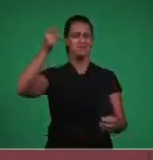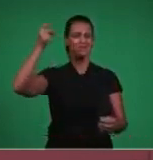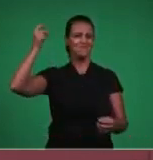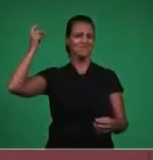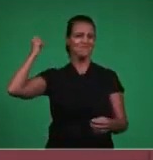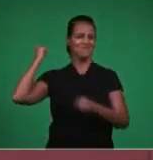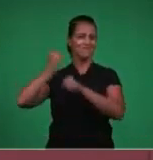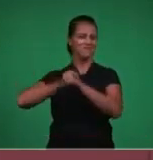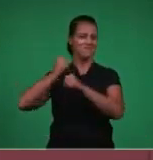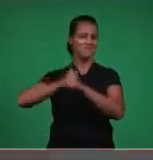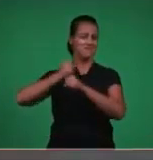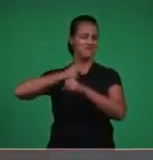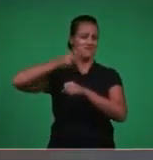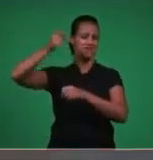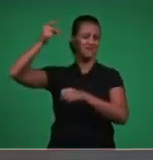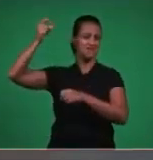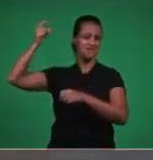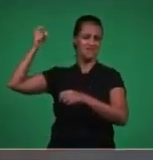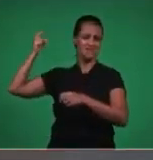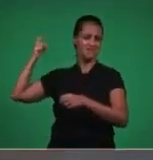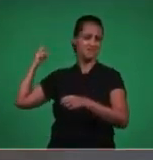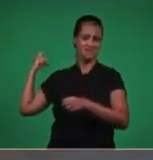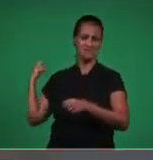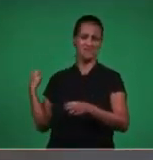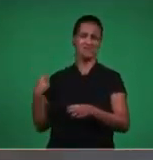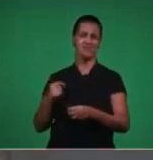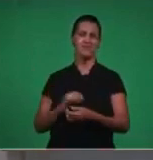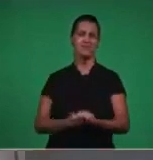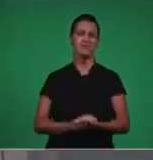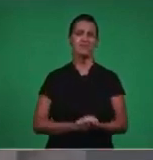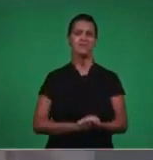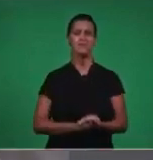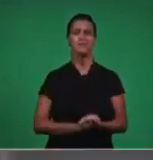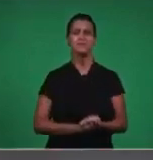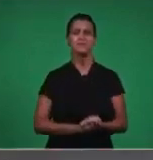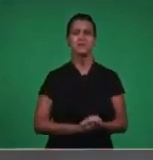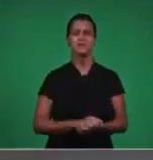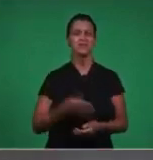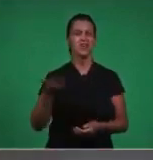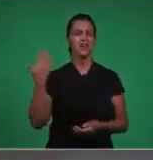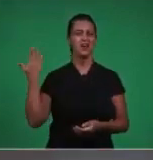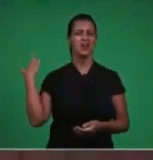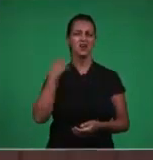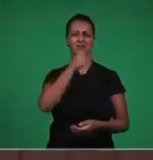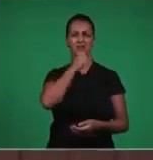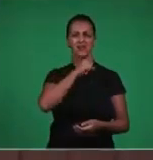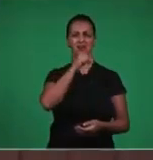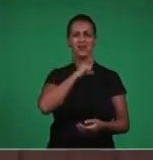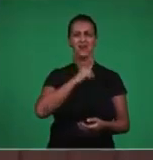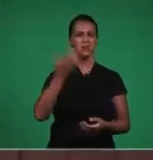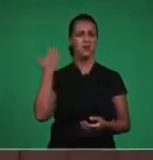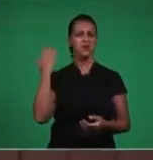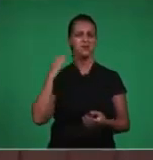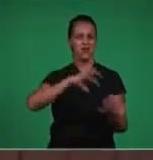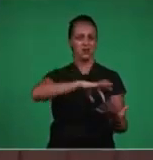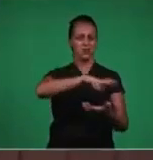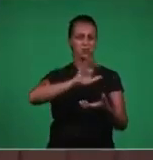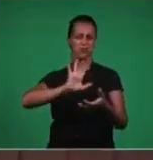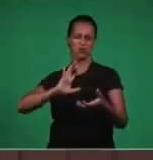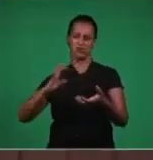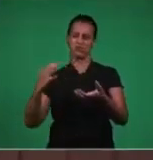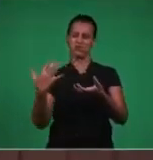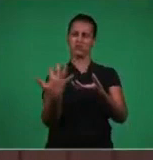não vem ao caso, é um período que a ciência chama de período pré-cambriano. A atmosfera era bem diferente do que a nossa atmosfera